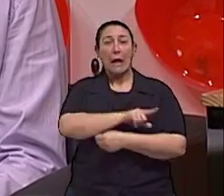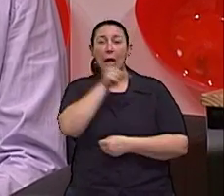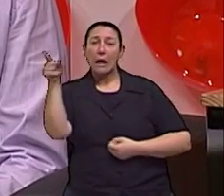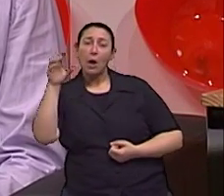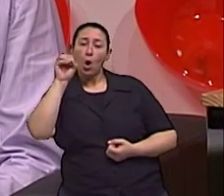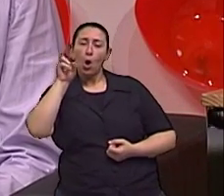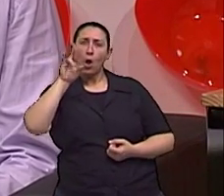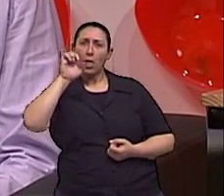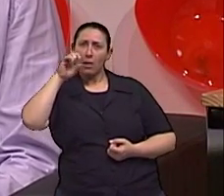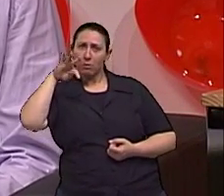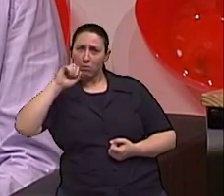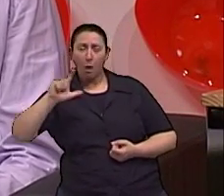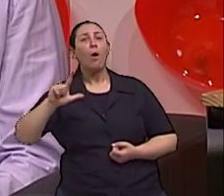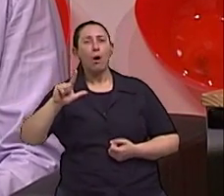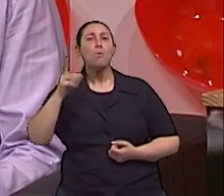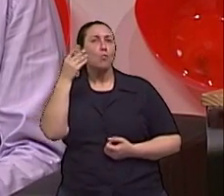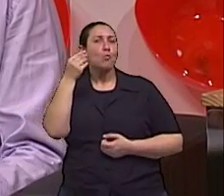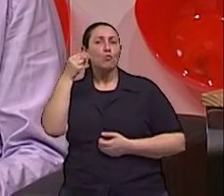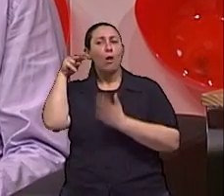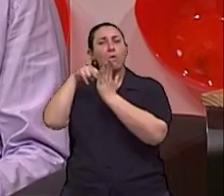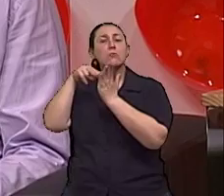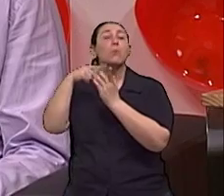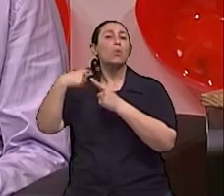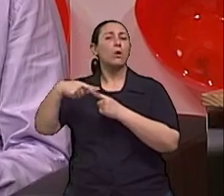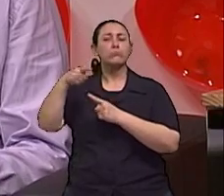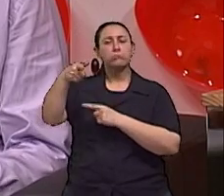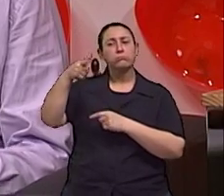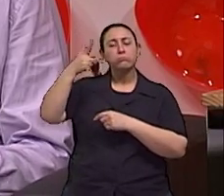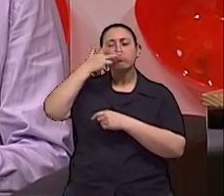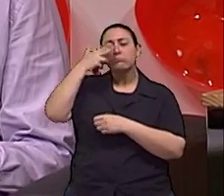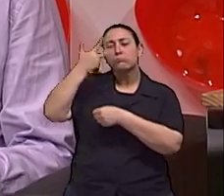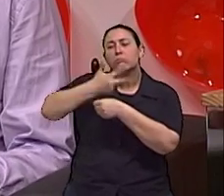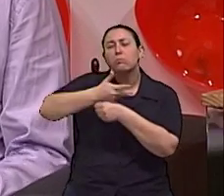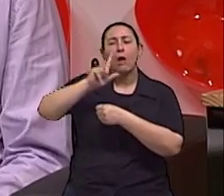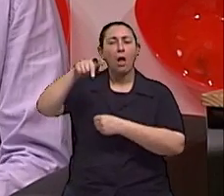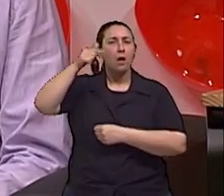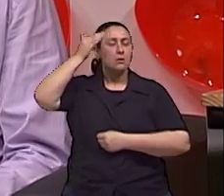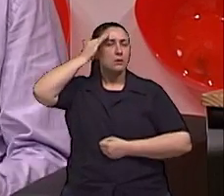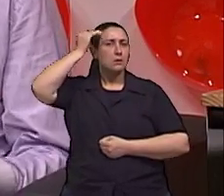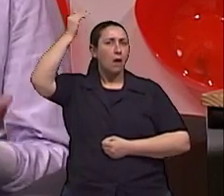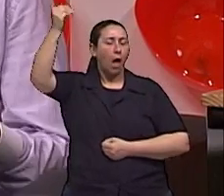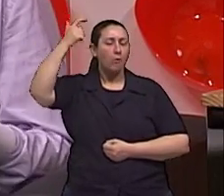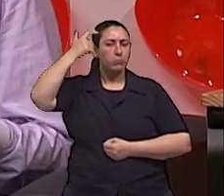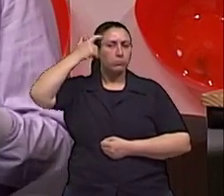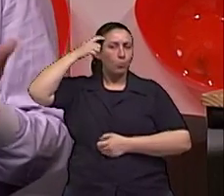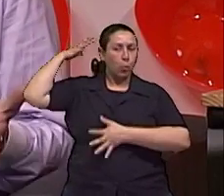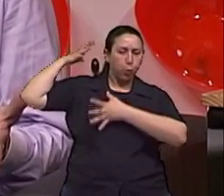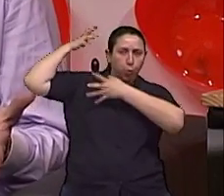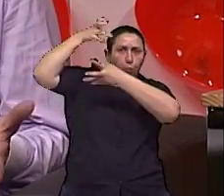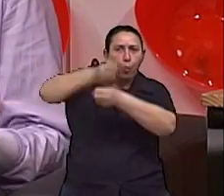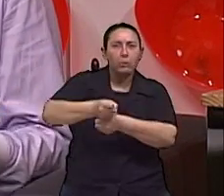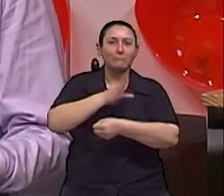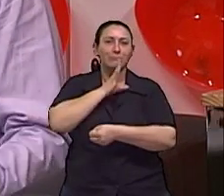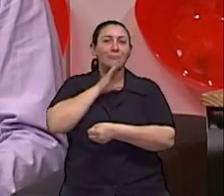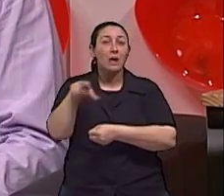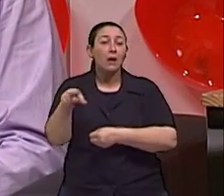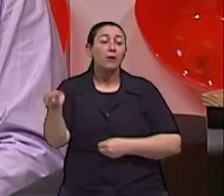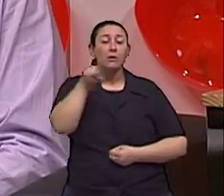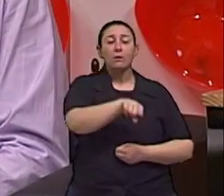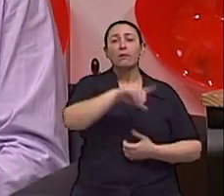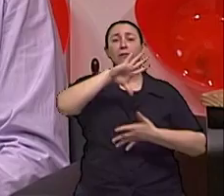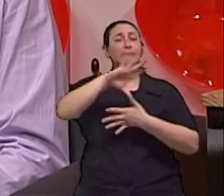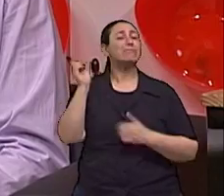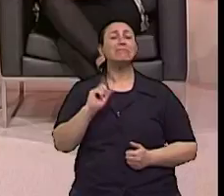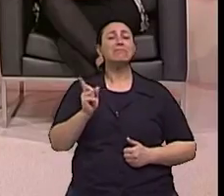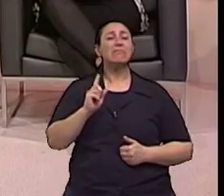essa perspectiva mais capitalista, as coisas ficam numa perspectiva só do que é útil. Então, se o idoso não é mais útil, ele não tem mais